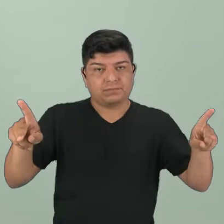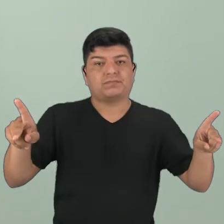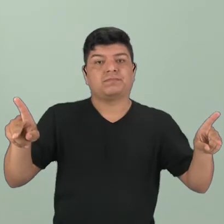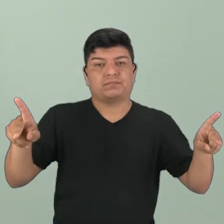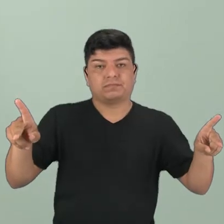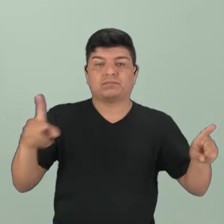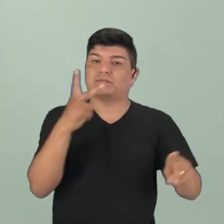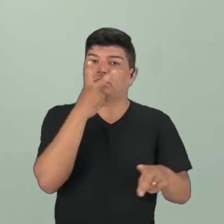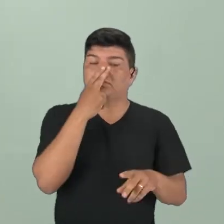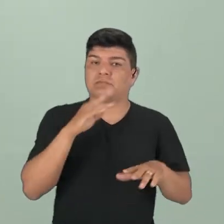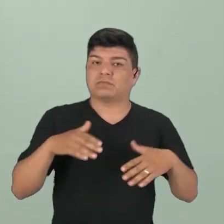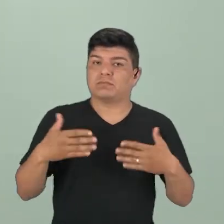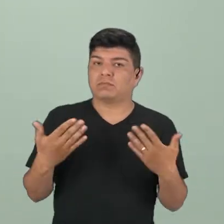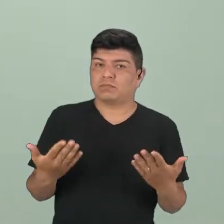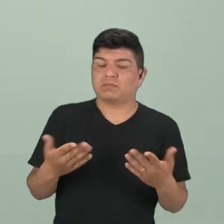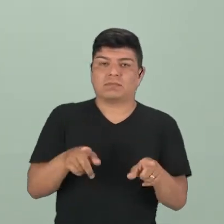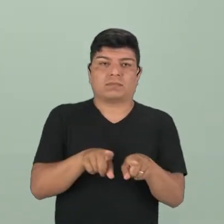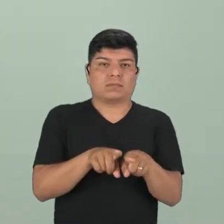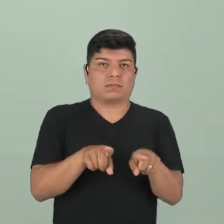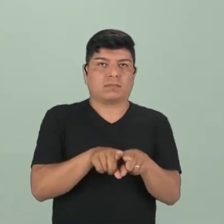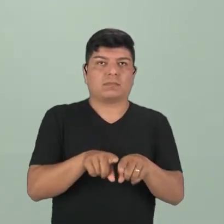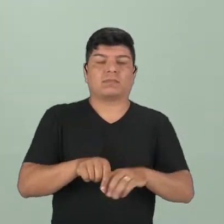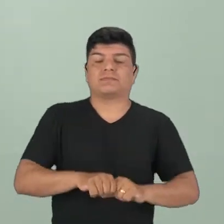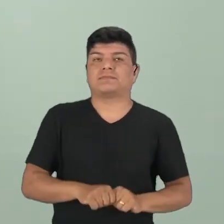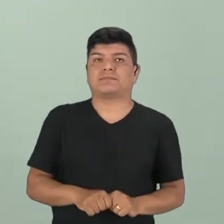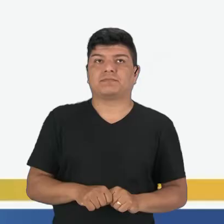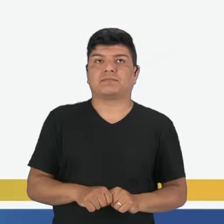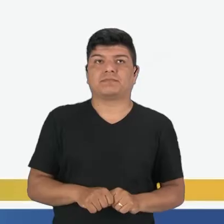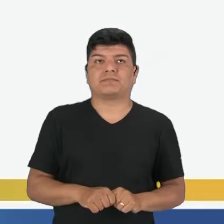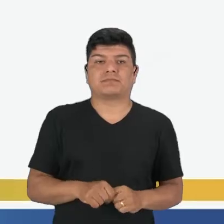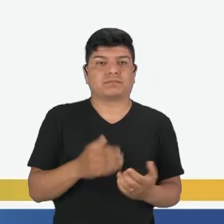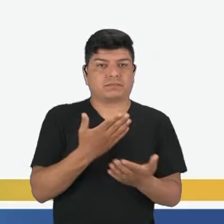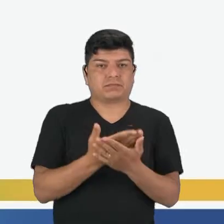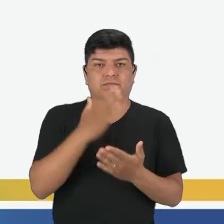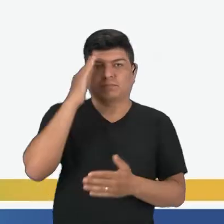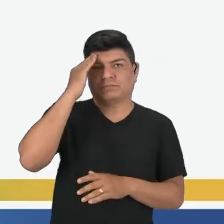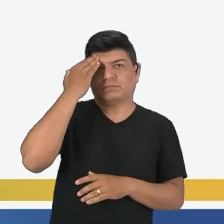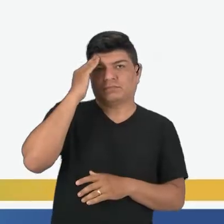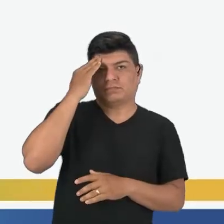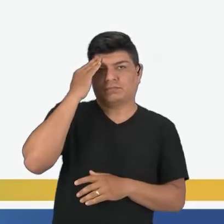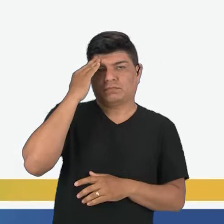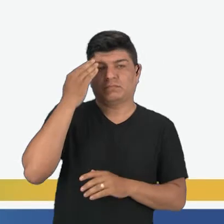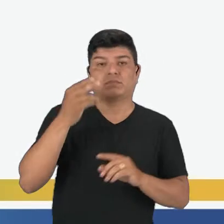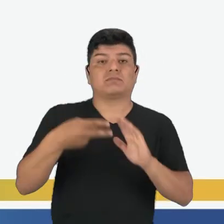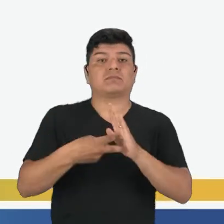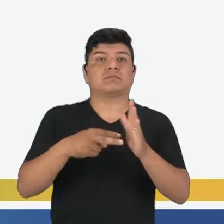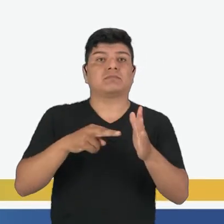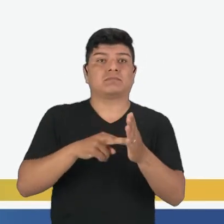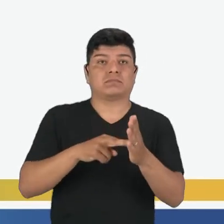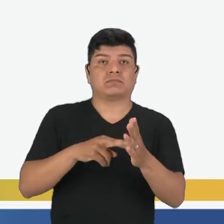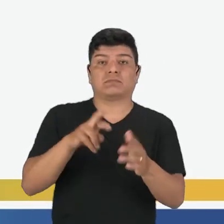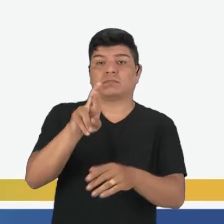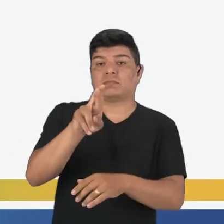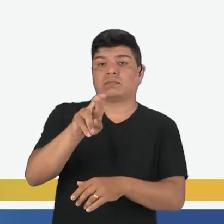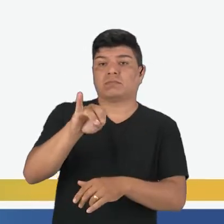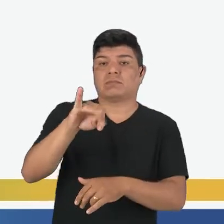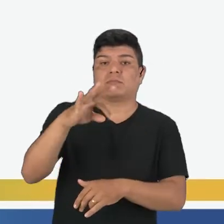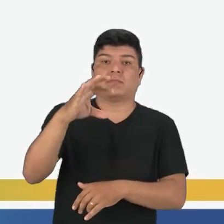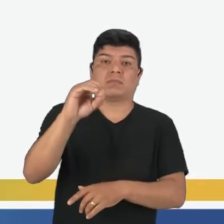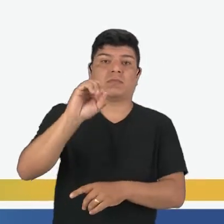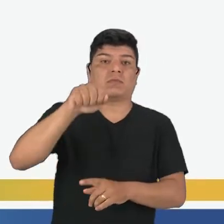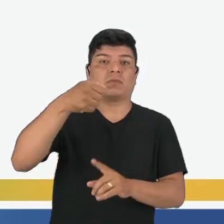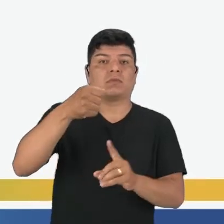semelhança entre eles e qual é a diferença entre eles. Nós vamos nessa aula entender o que é um rito numa religião,